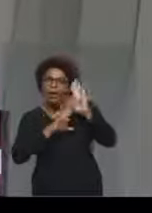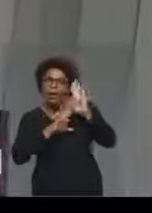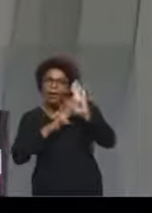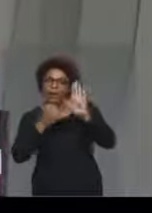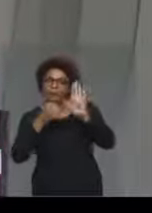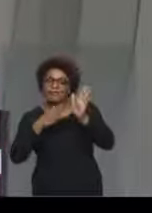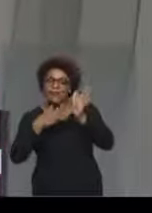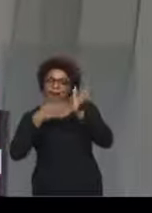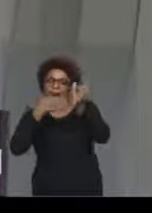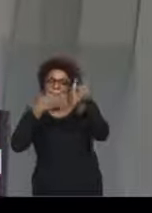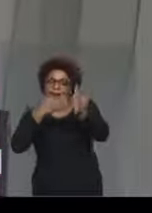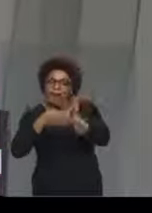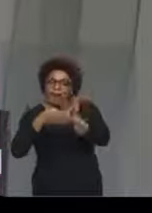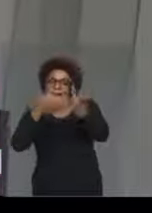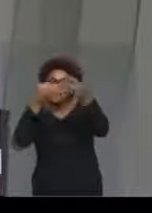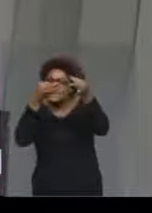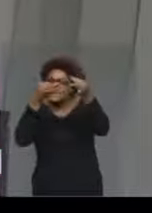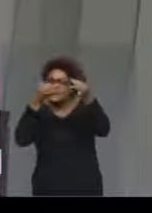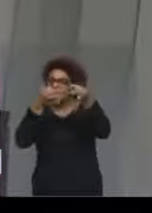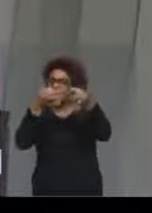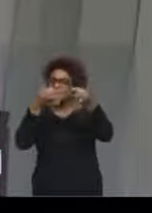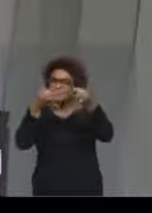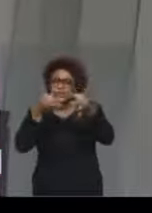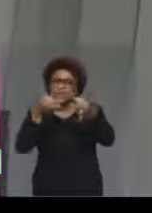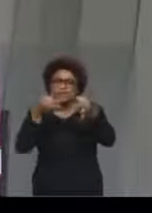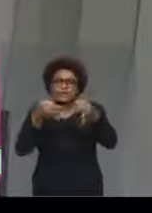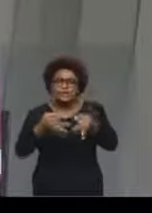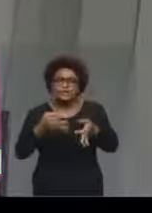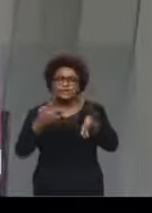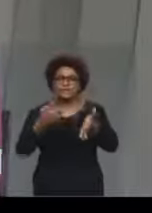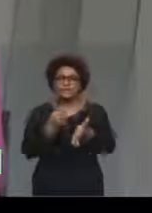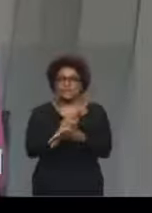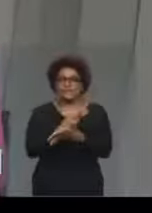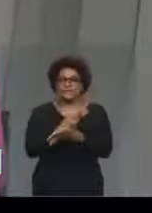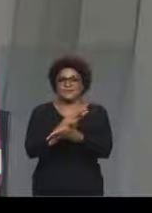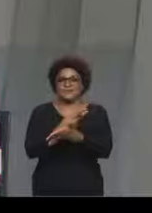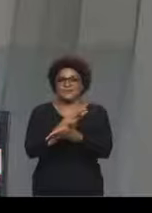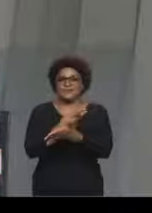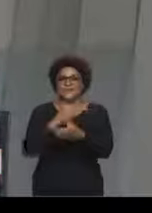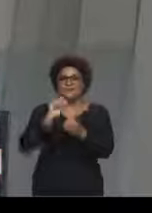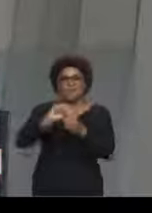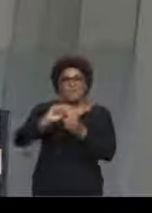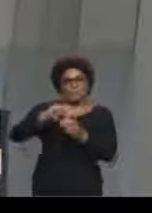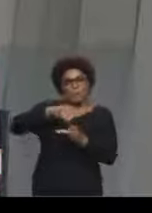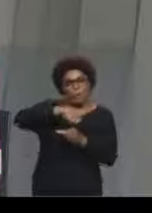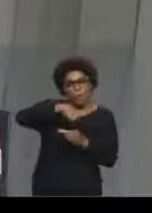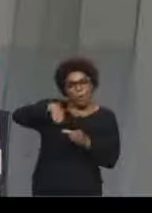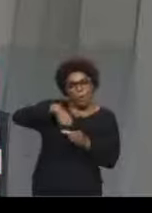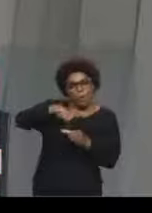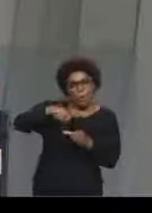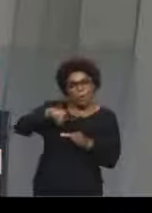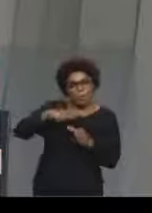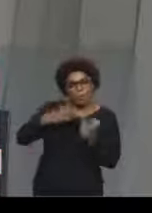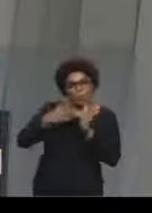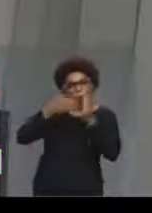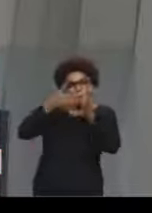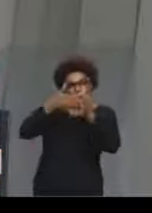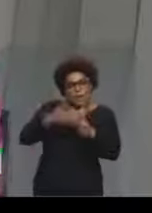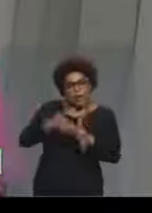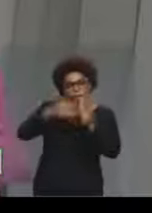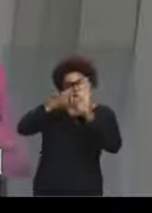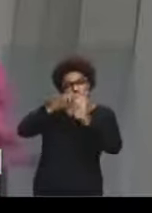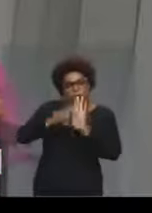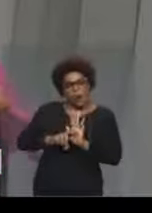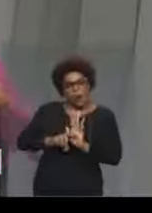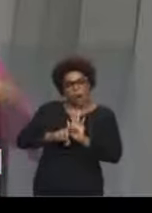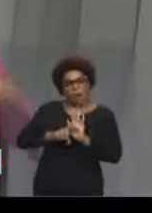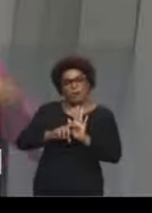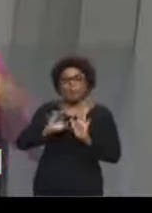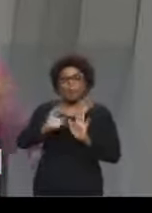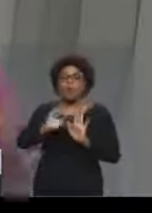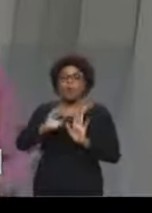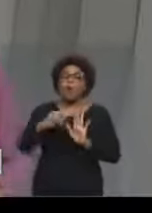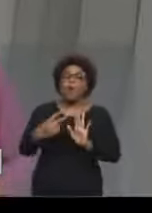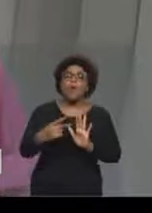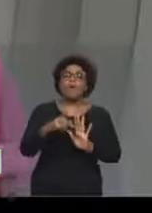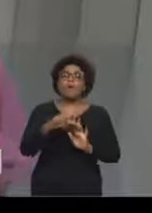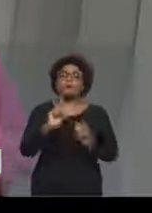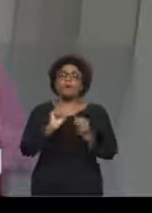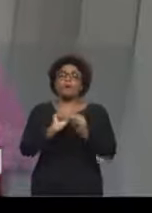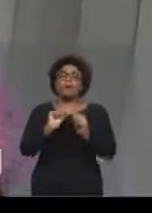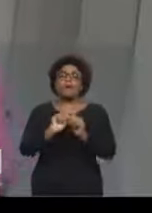Se você vai fazer um bolo e segue aquela receita, ali tem instruções. Você vai montar uma televisão, montar